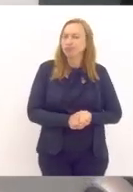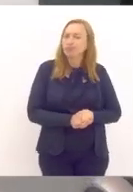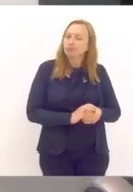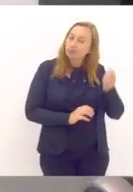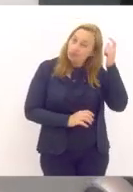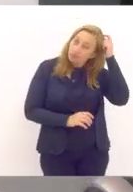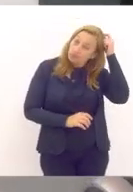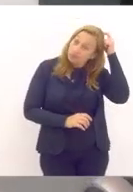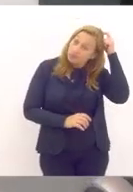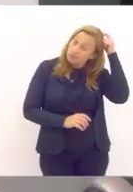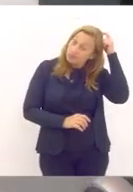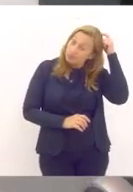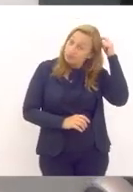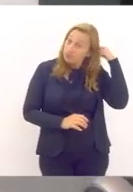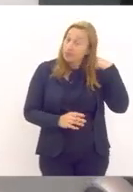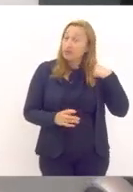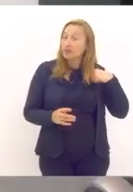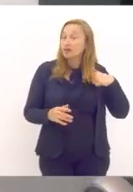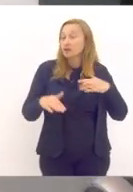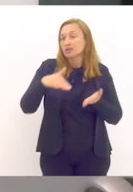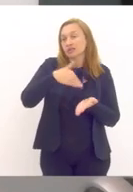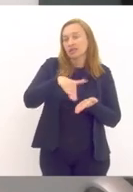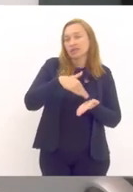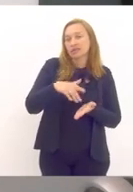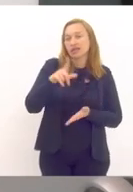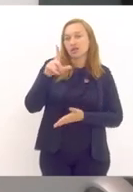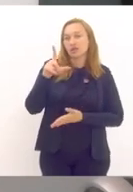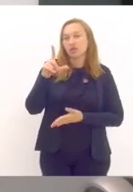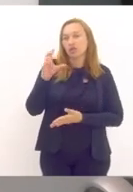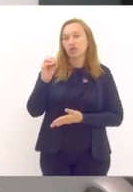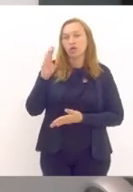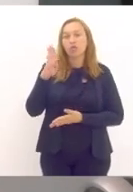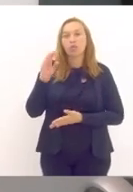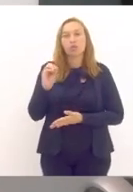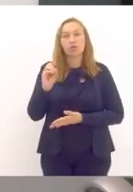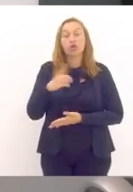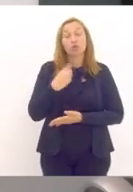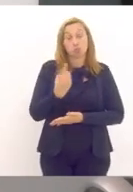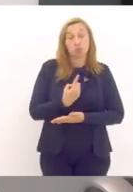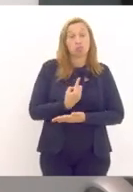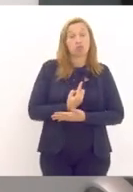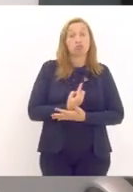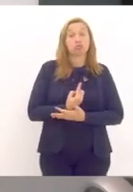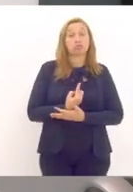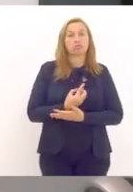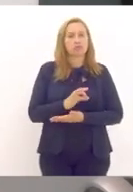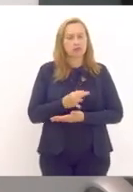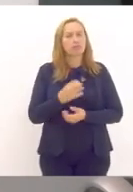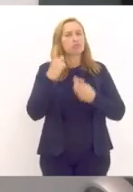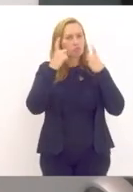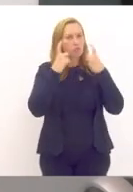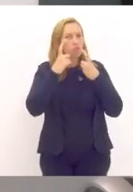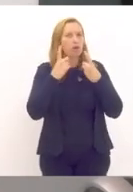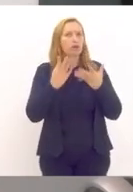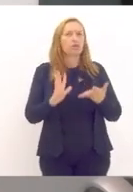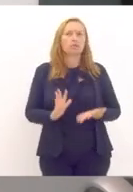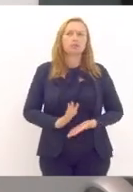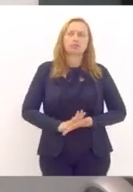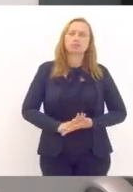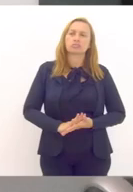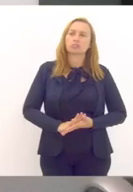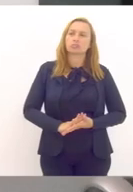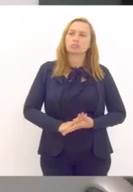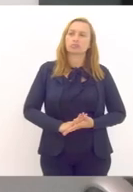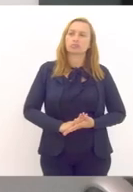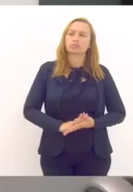a palavra do secretário Lobo, quando diz de nós, obviamente, temos que nos preocupar com